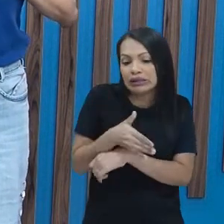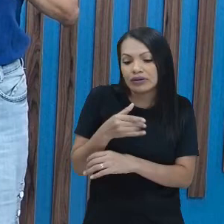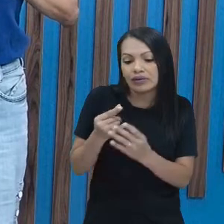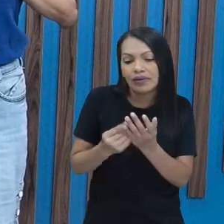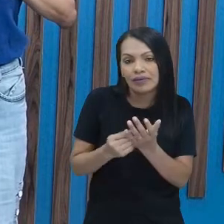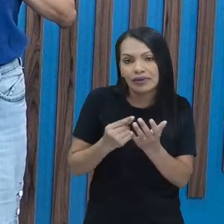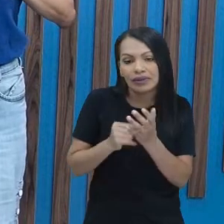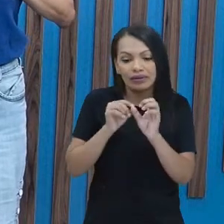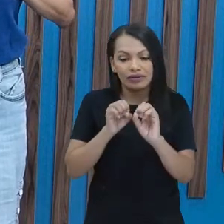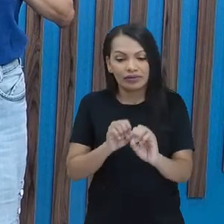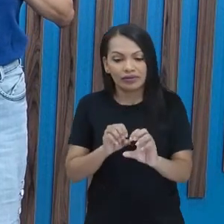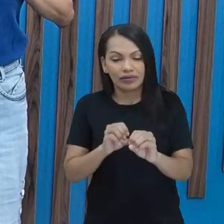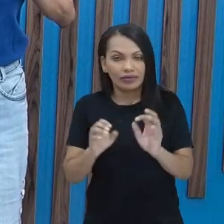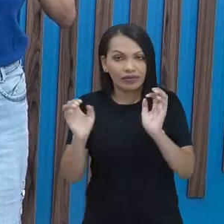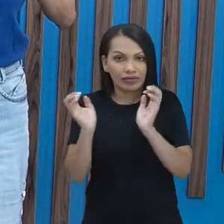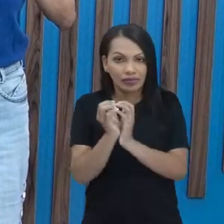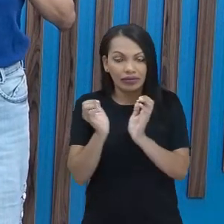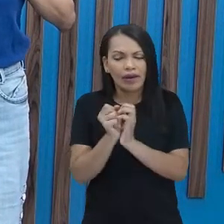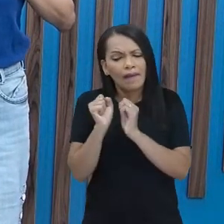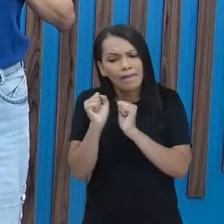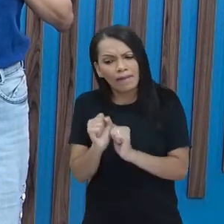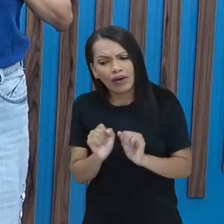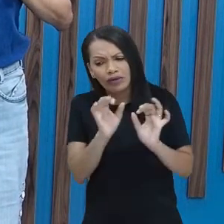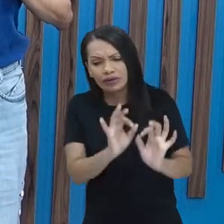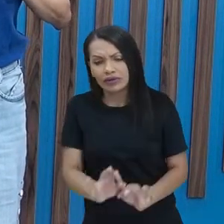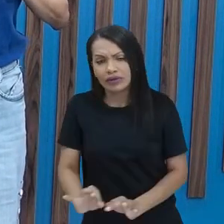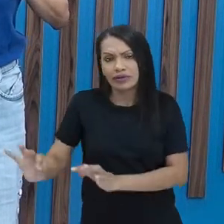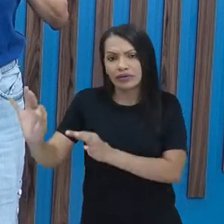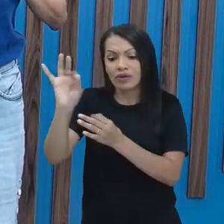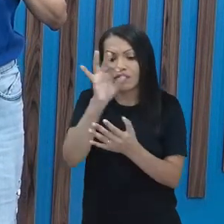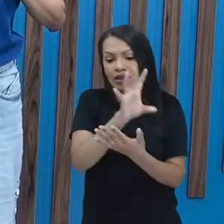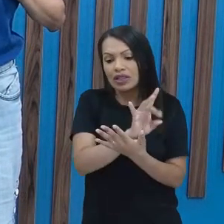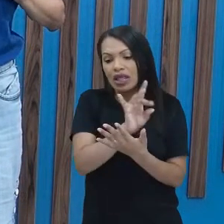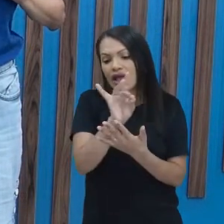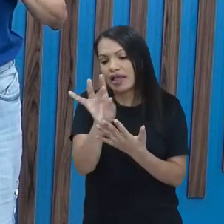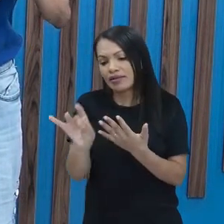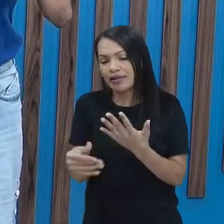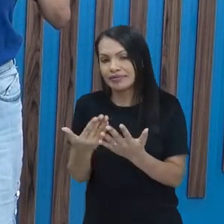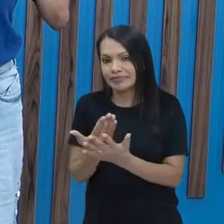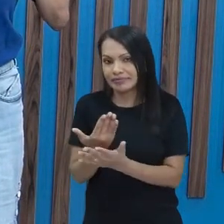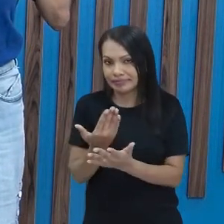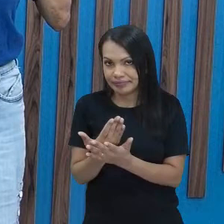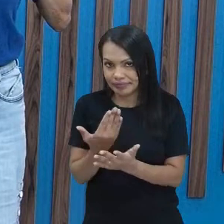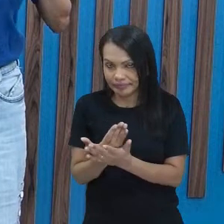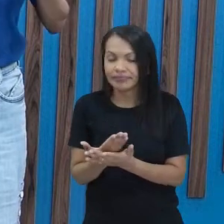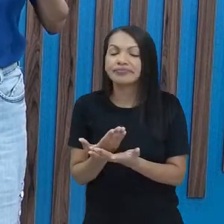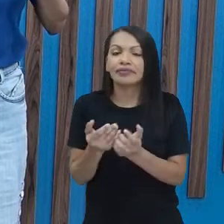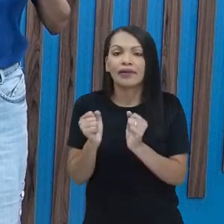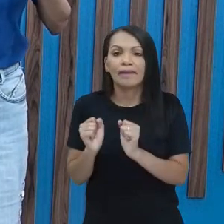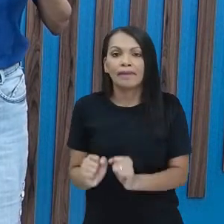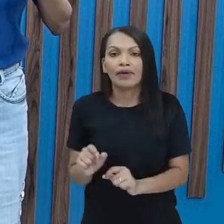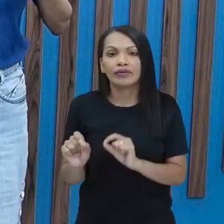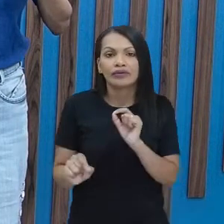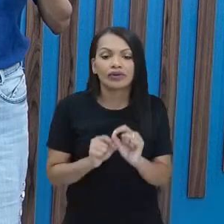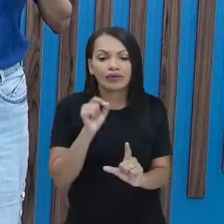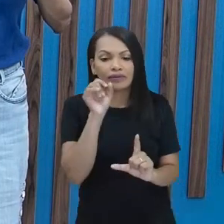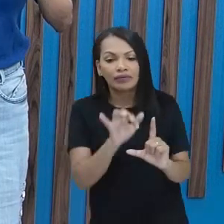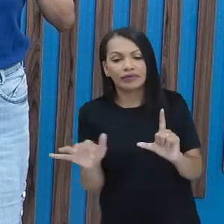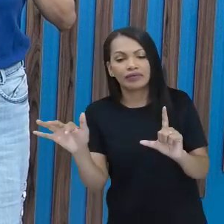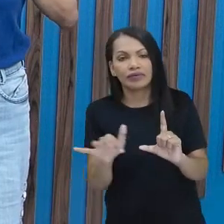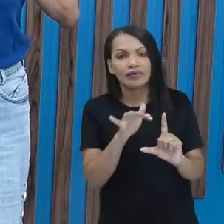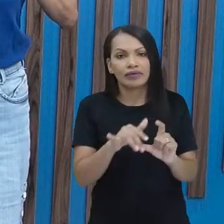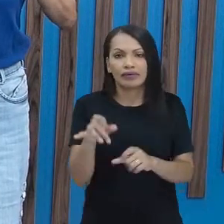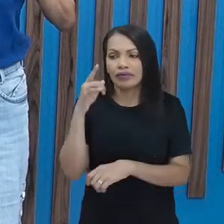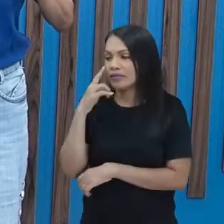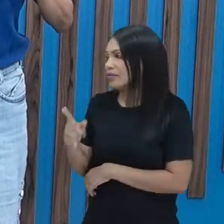atenção nos detalhes dessa aula através do aplicativo do Educa Recife. Pode apontar a câmera do seu celular se